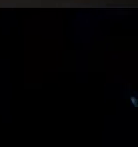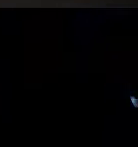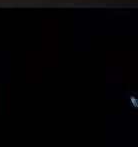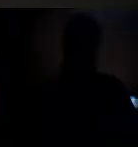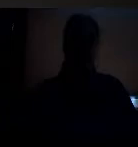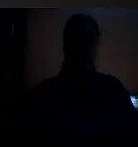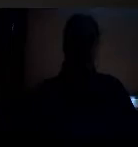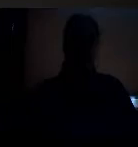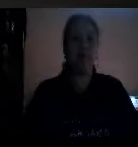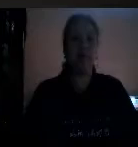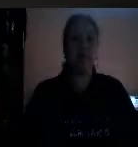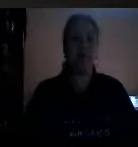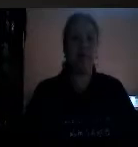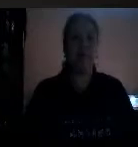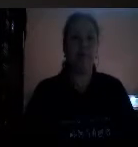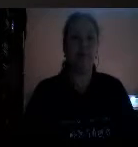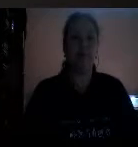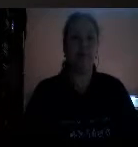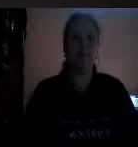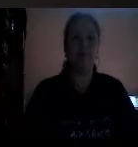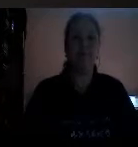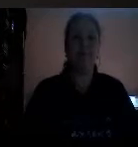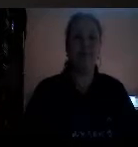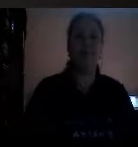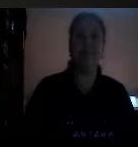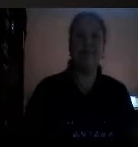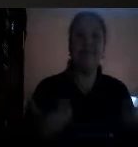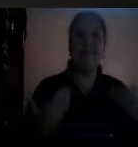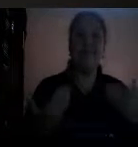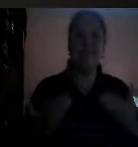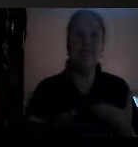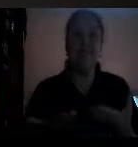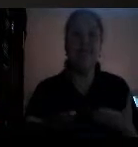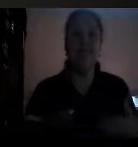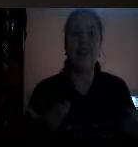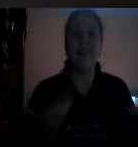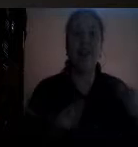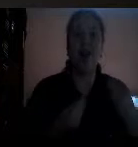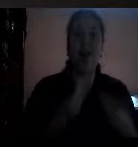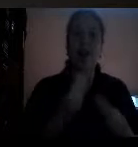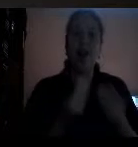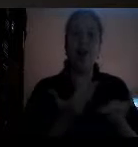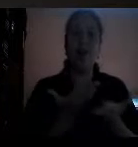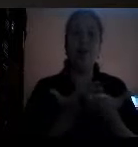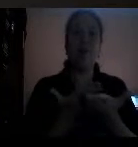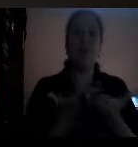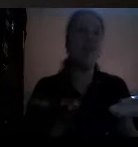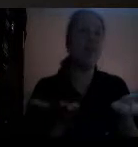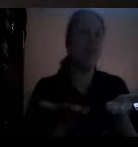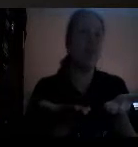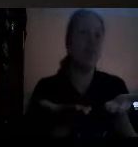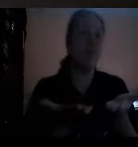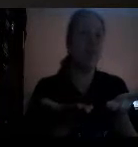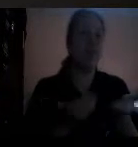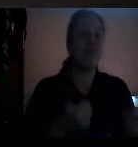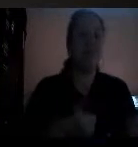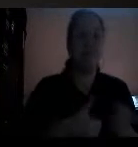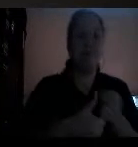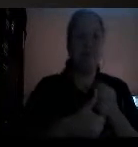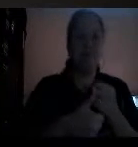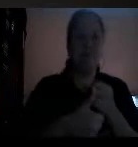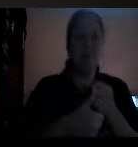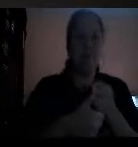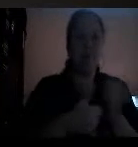E aí, como a gente vai realizar o trabalho dessa aula? Moçada, é o seguinte, primeiramente eu vou estabelecer com vocês os